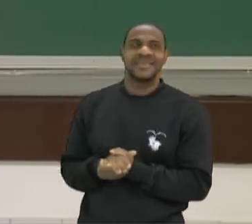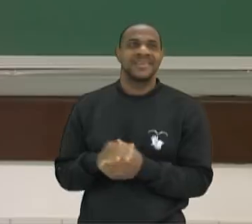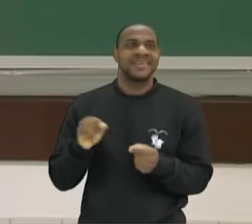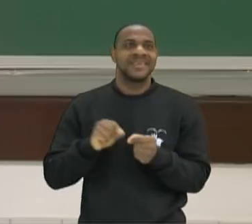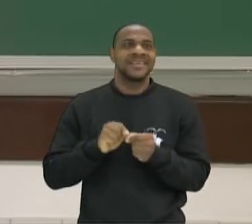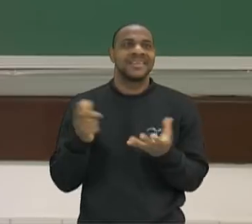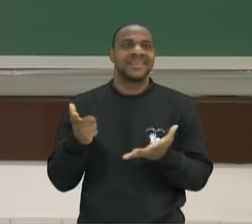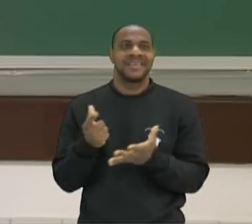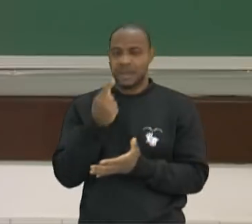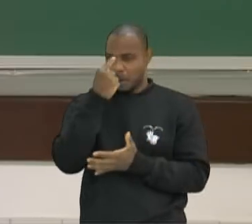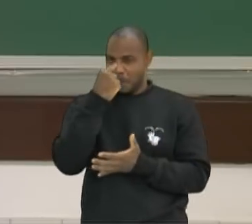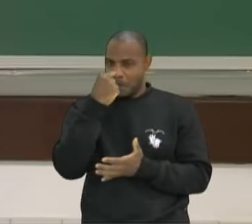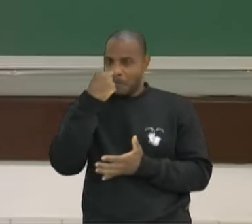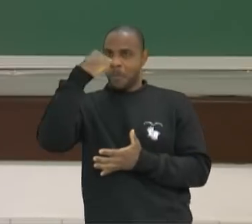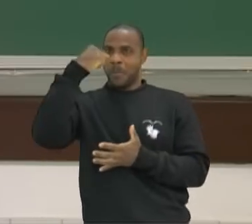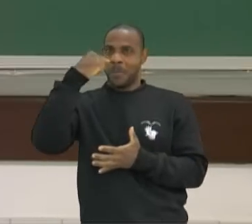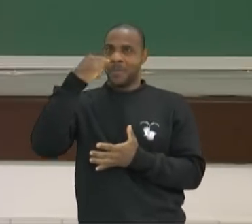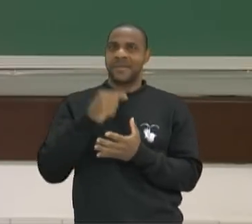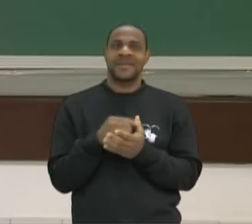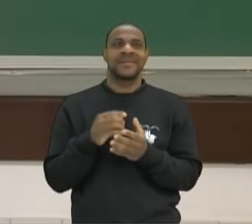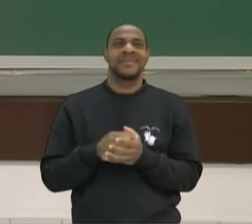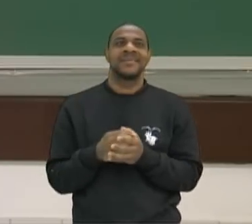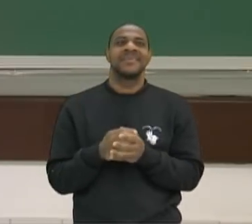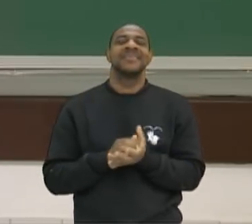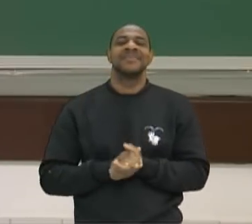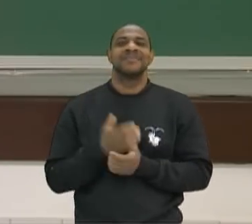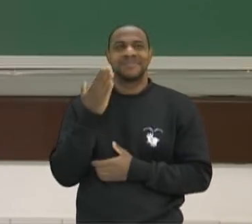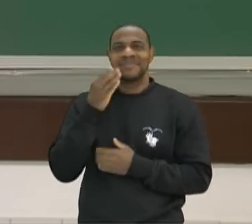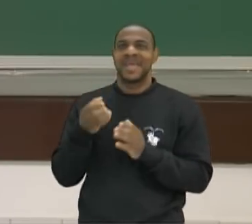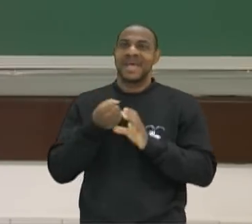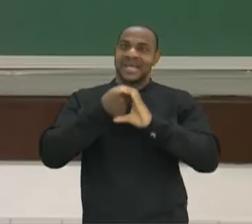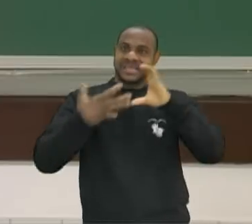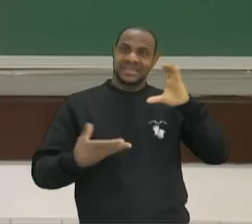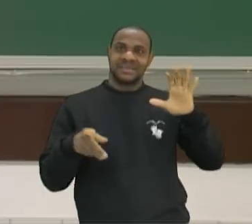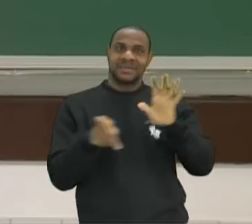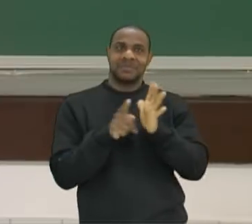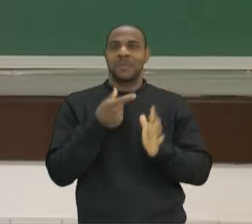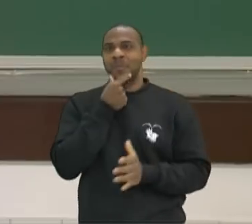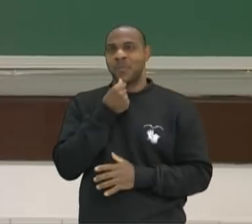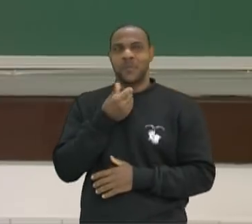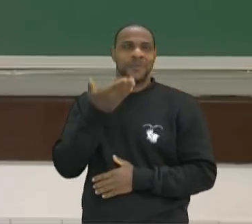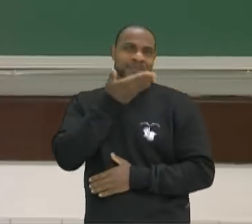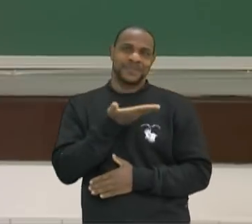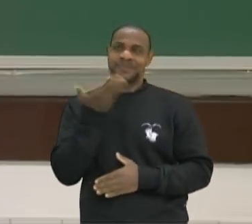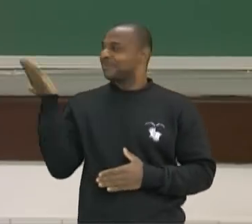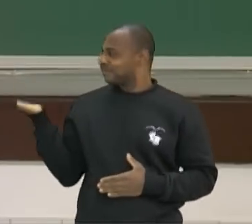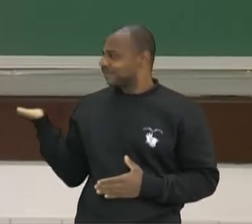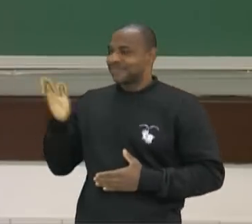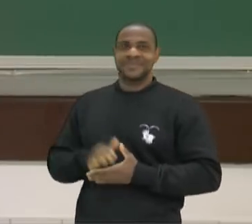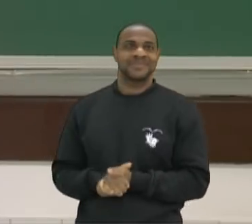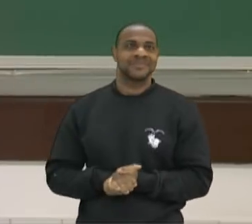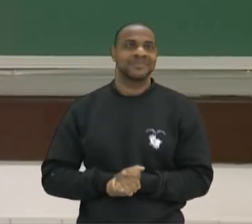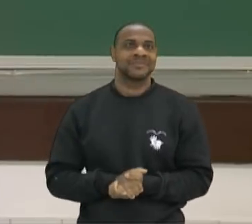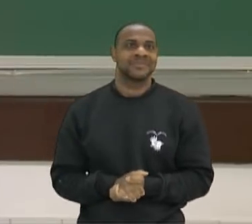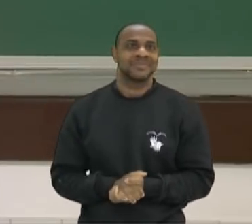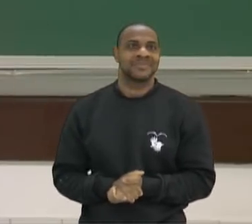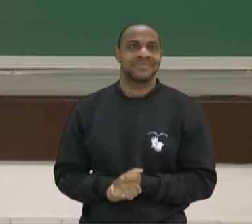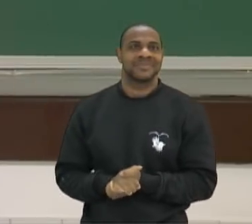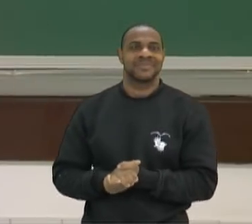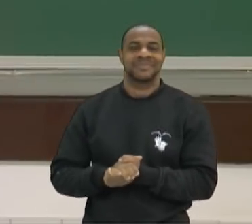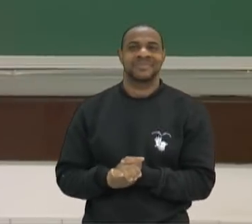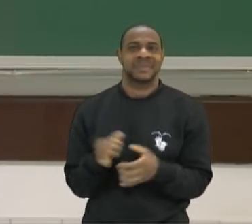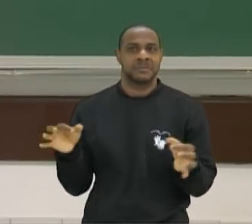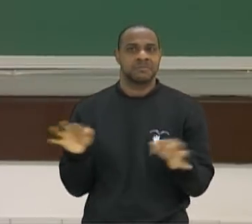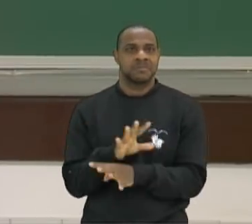destacou mais essa característica dele, não é verdade? Ok, continue. Aqui está toda a imagem, né?